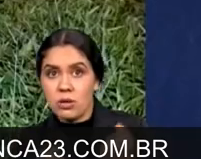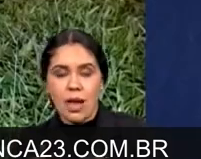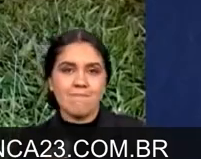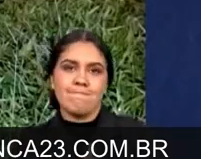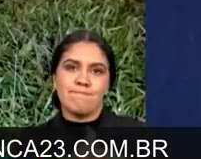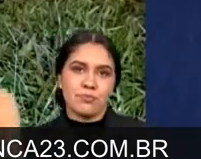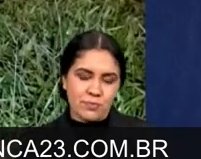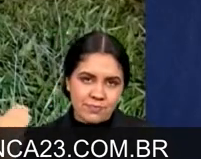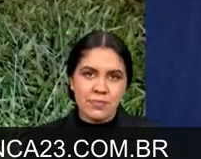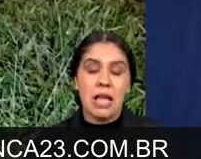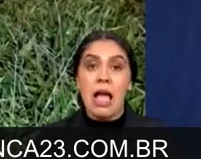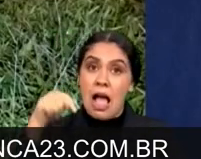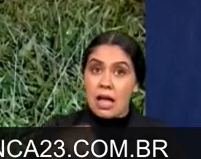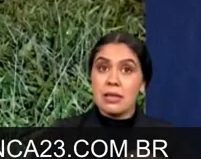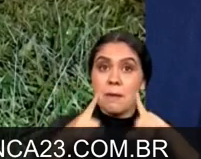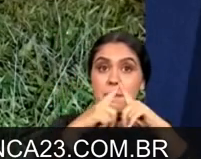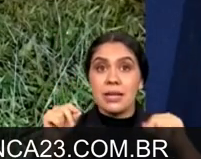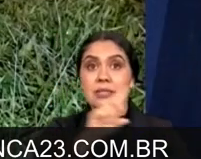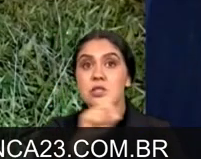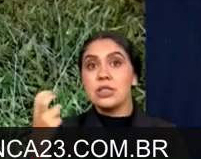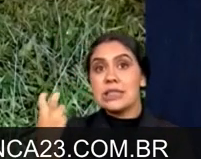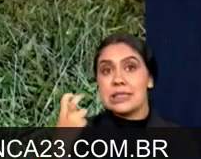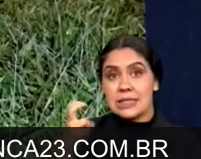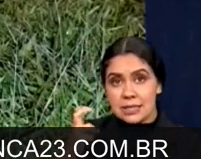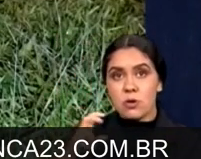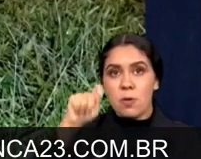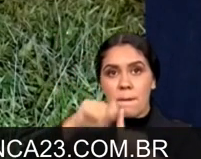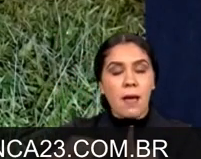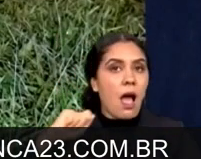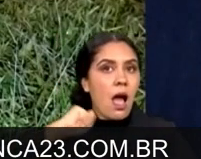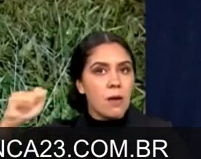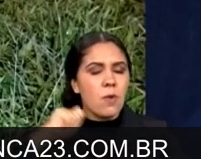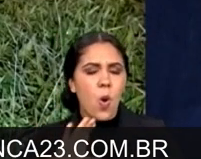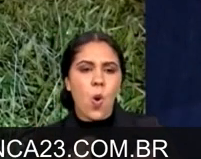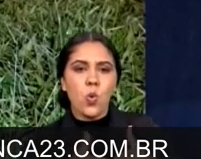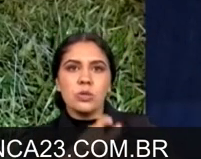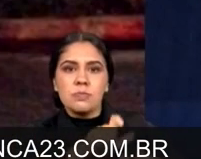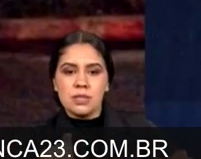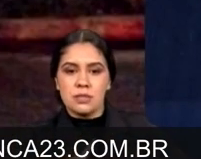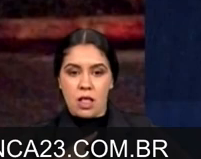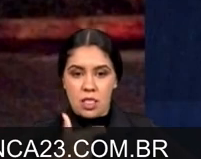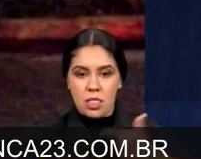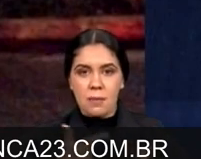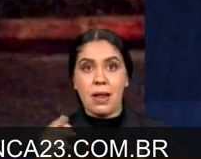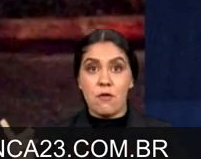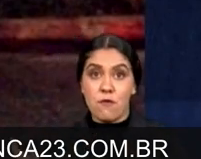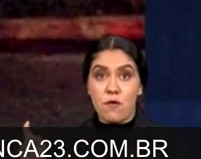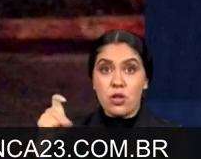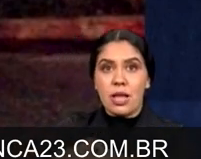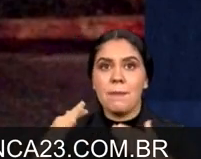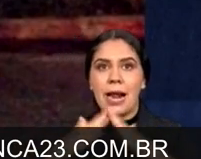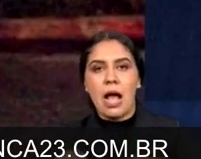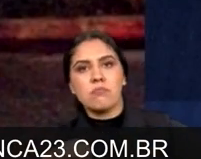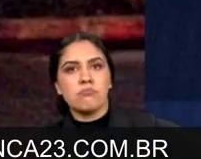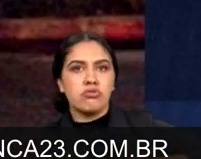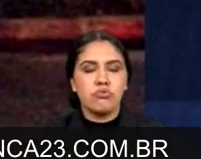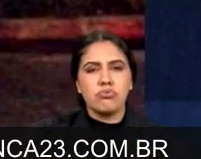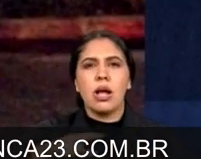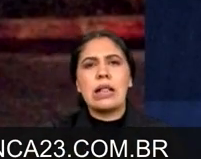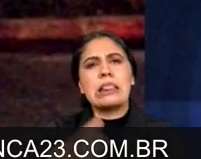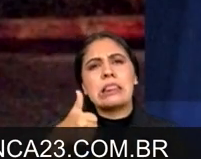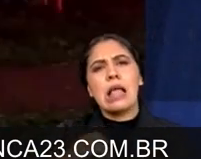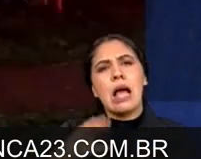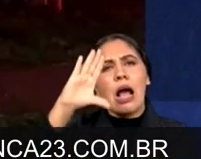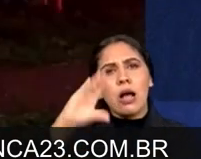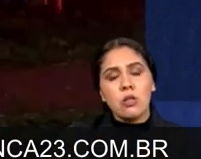morreu. Brasília, 5 de abril. Um grupo de trabalhadores voltava para casa de bicicleta por volta de 10 da noite,